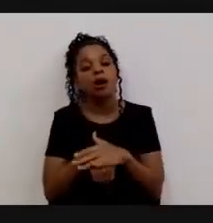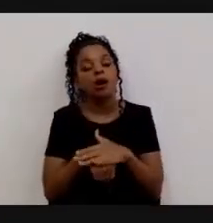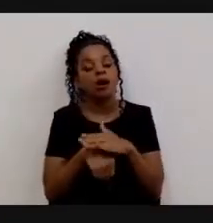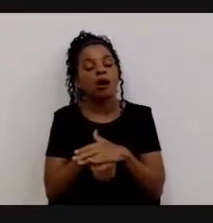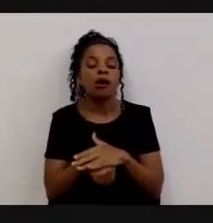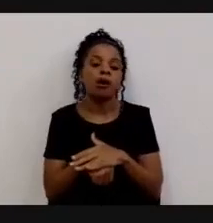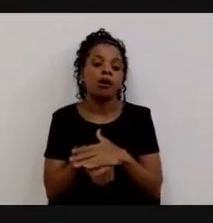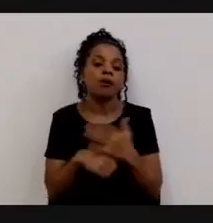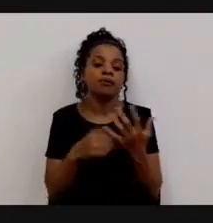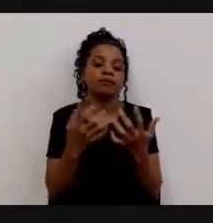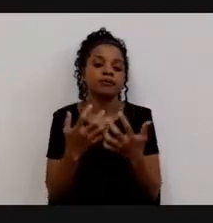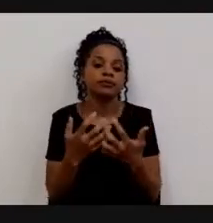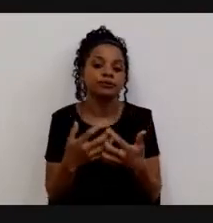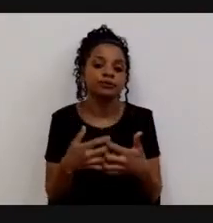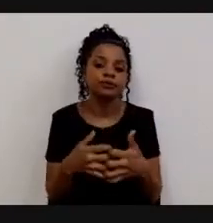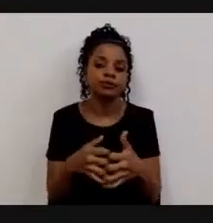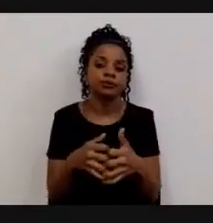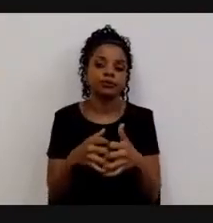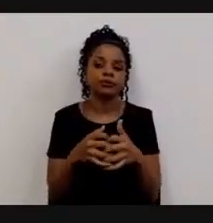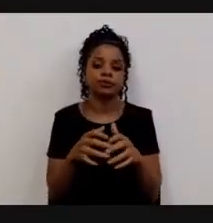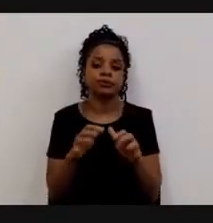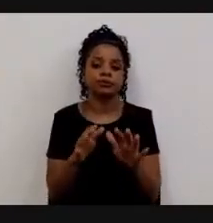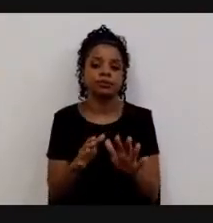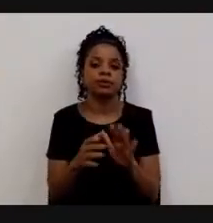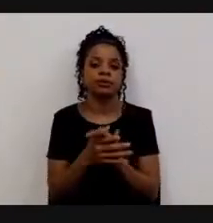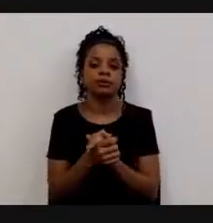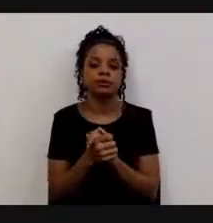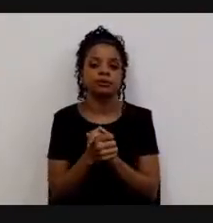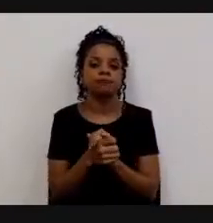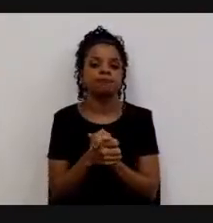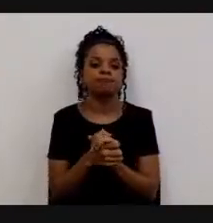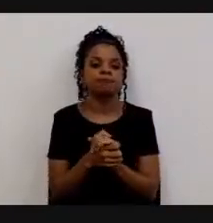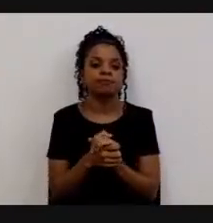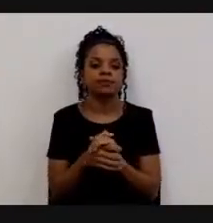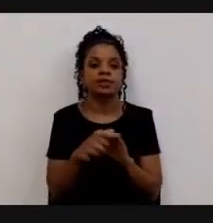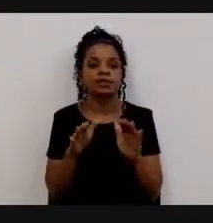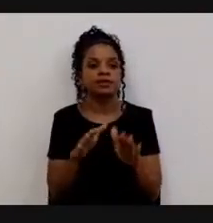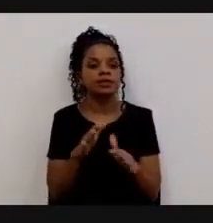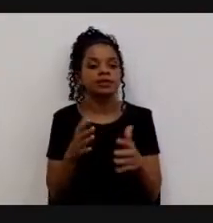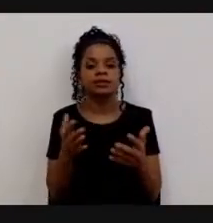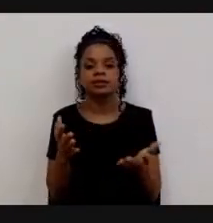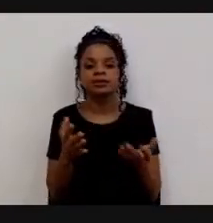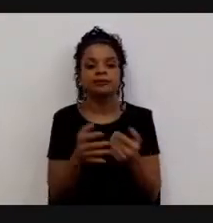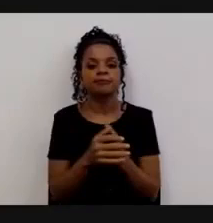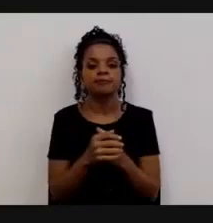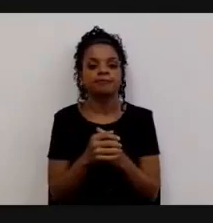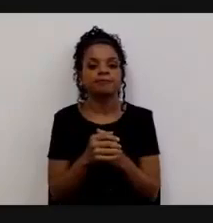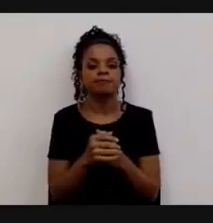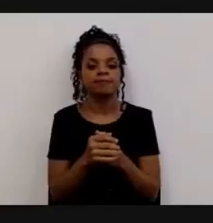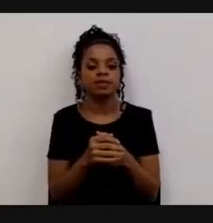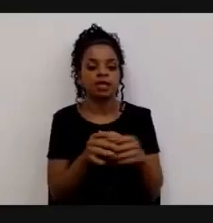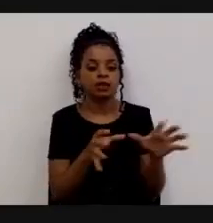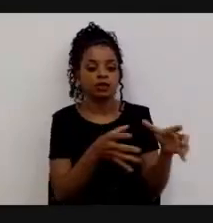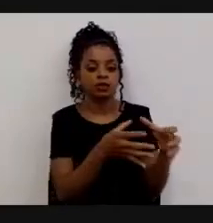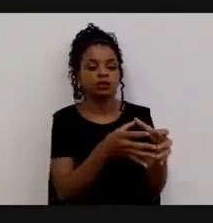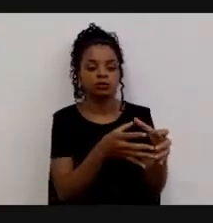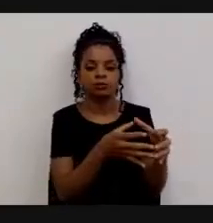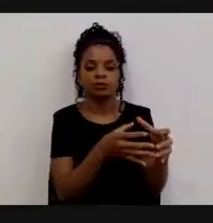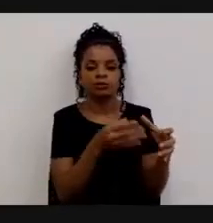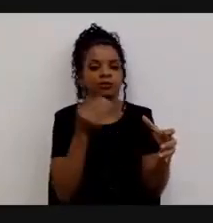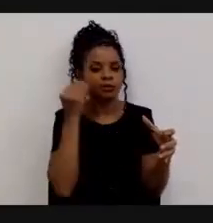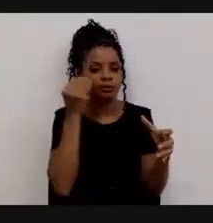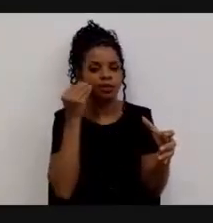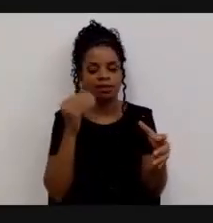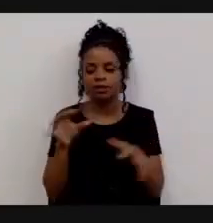OS, agora está podendo mandar, mas chega a ser desleal, né? Essa competição entre os